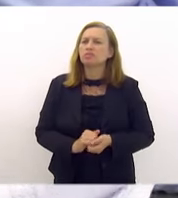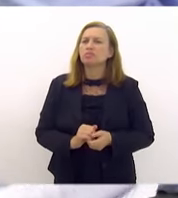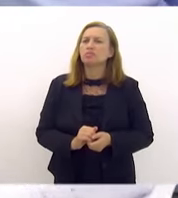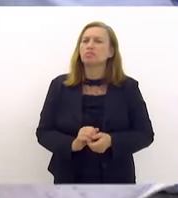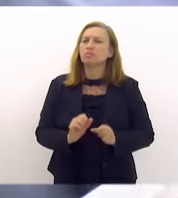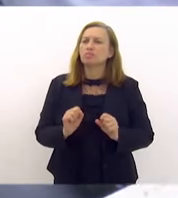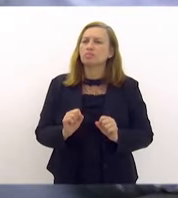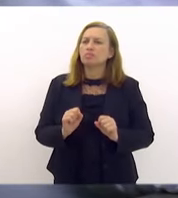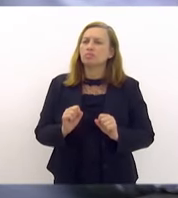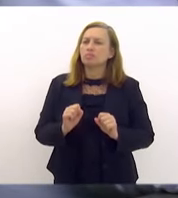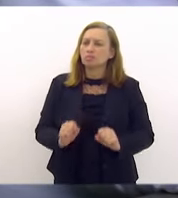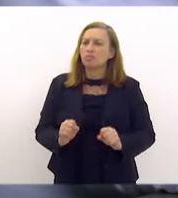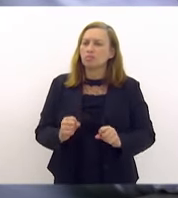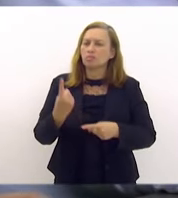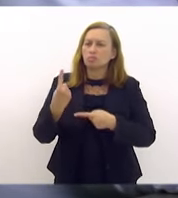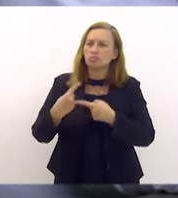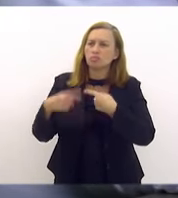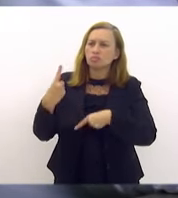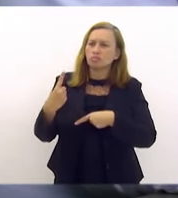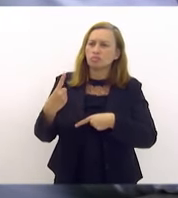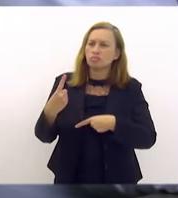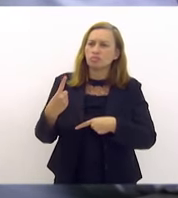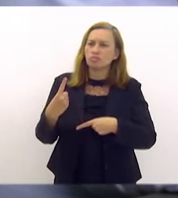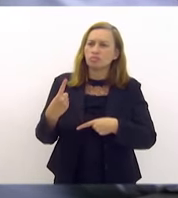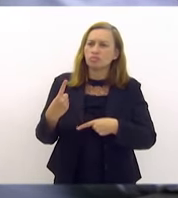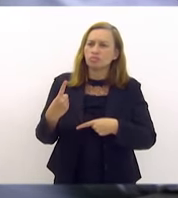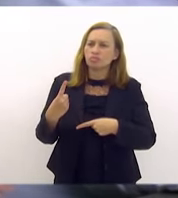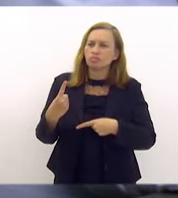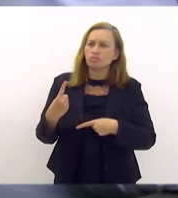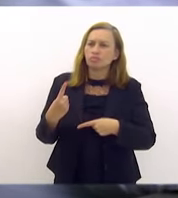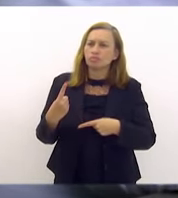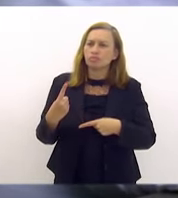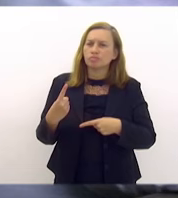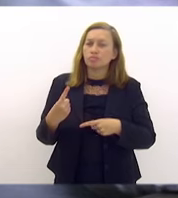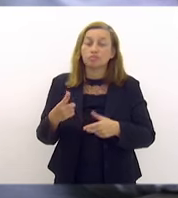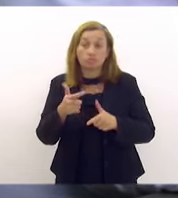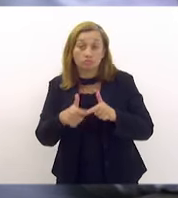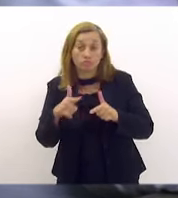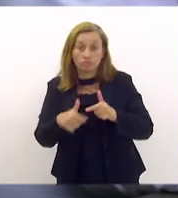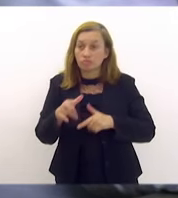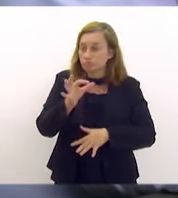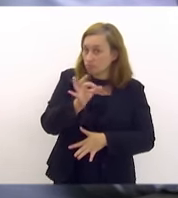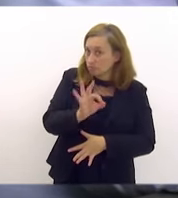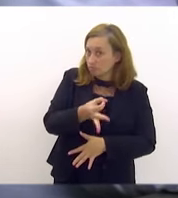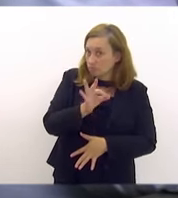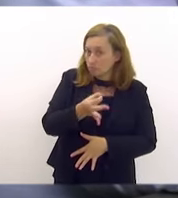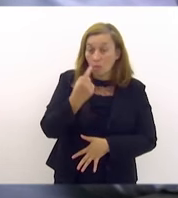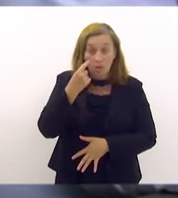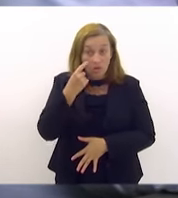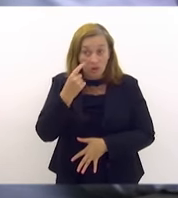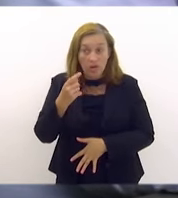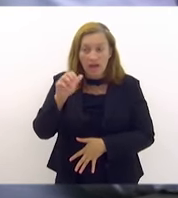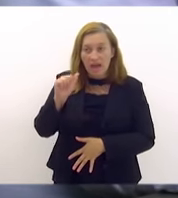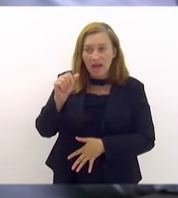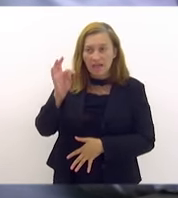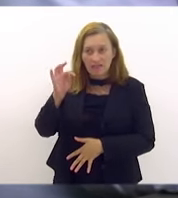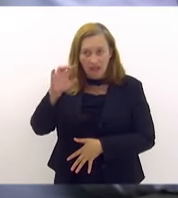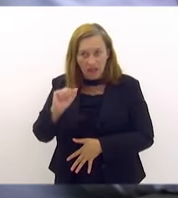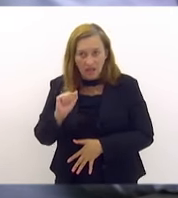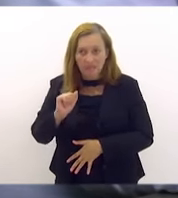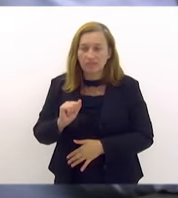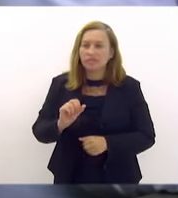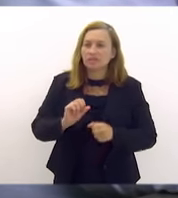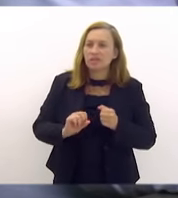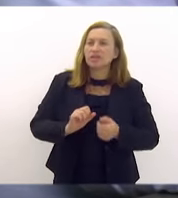também para superar dessas dessas situações né Porque de fato vejo aqui que o sor Atila faz um